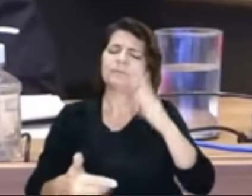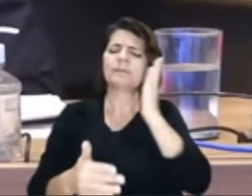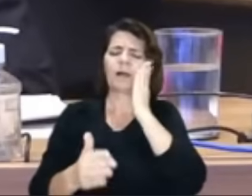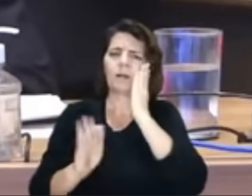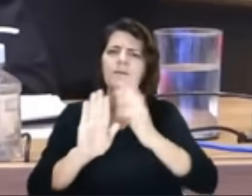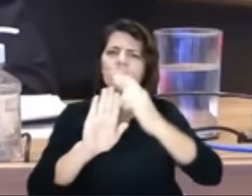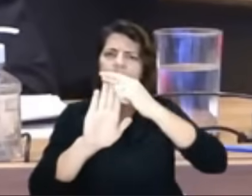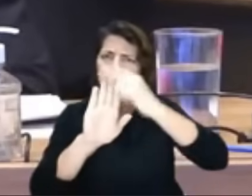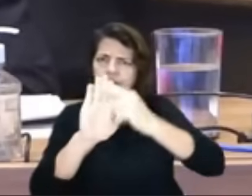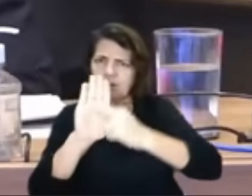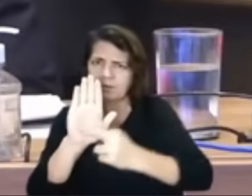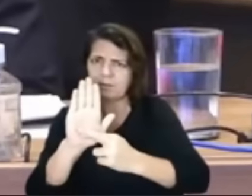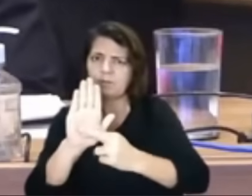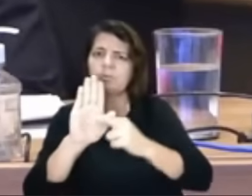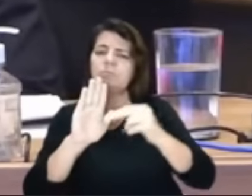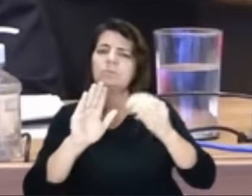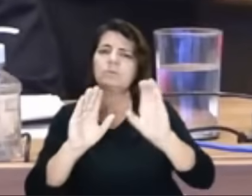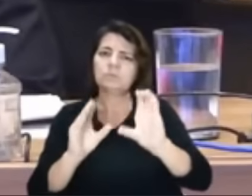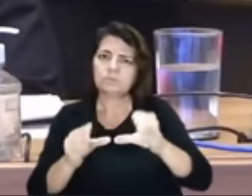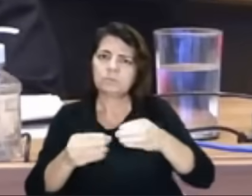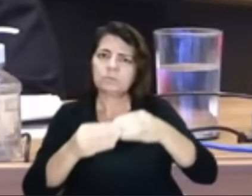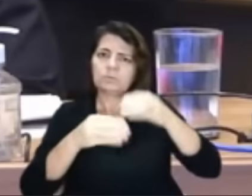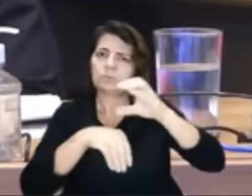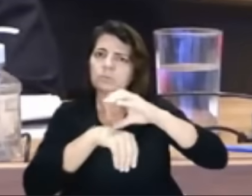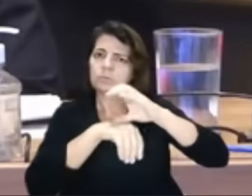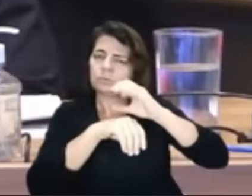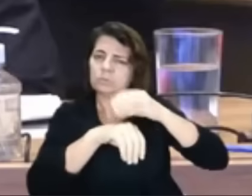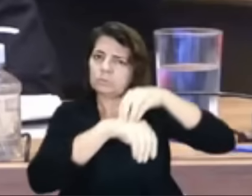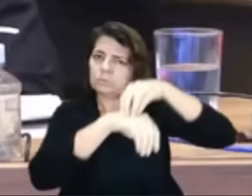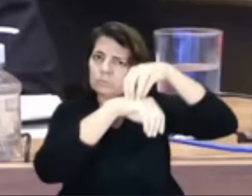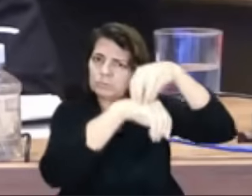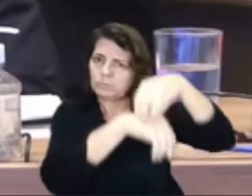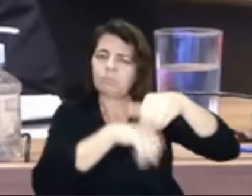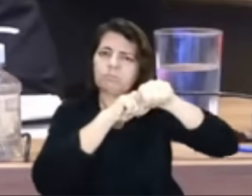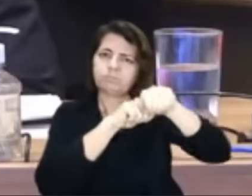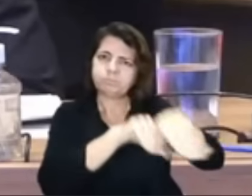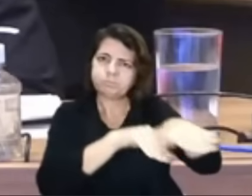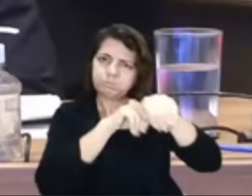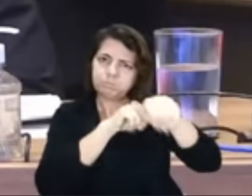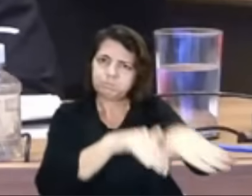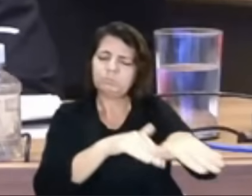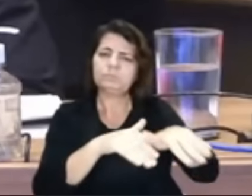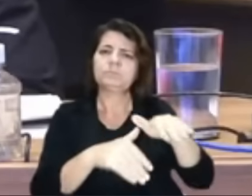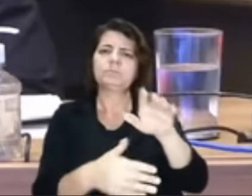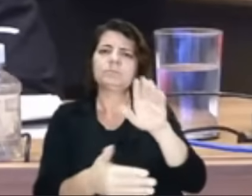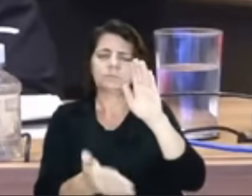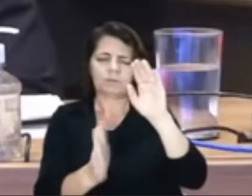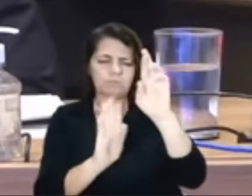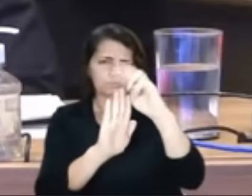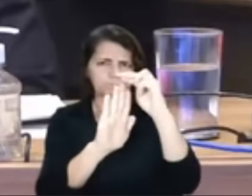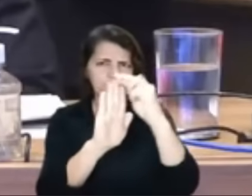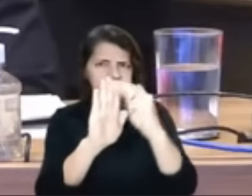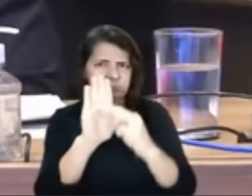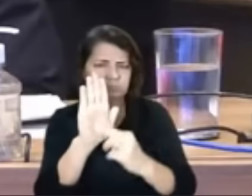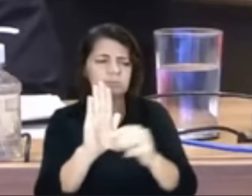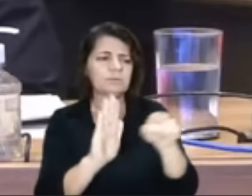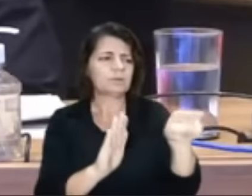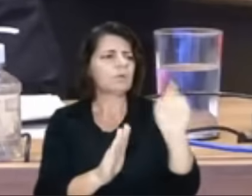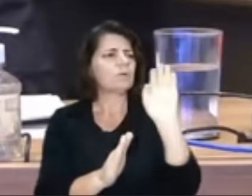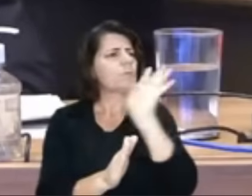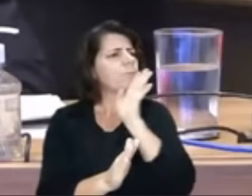brasileiro o senhor trouxe aqui algumas dessas noções uma delas que o senhor reforçou algumas vezes foi a noção